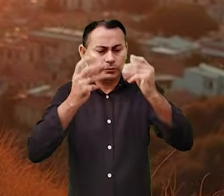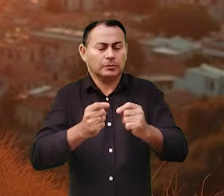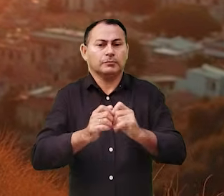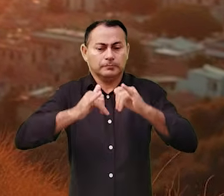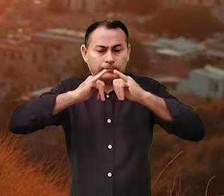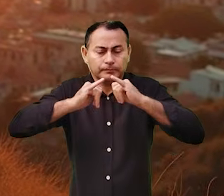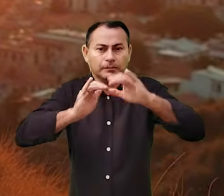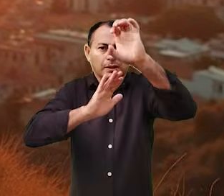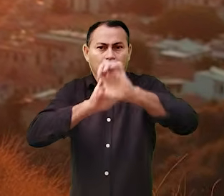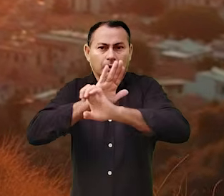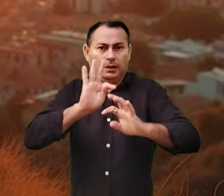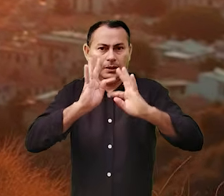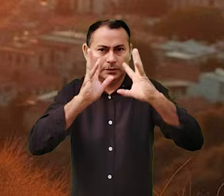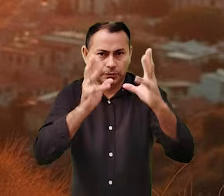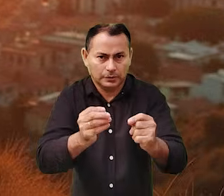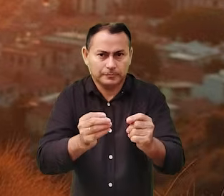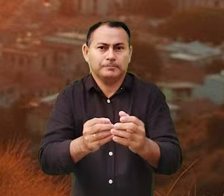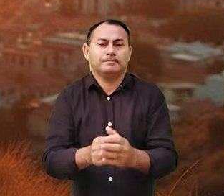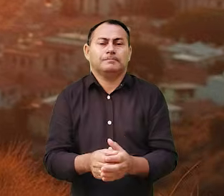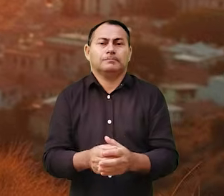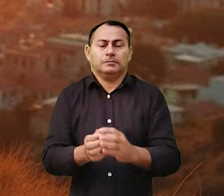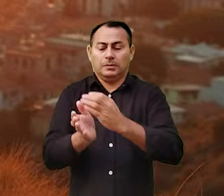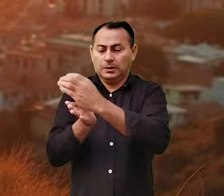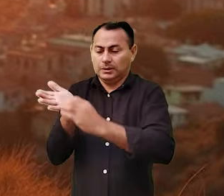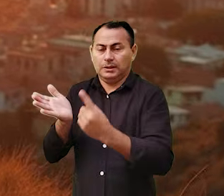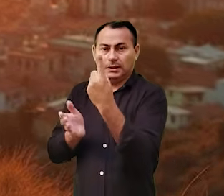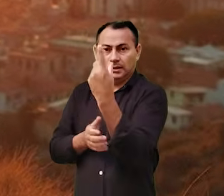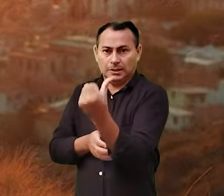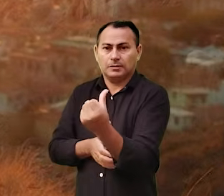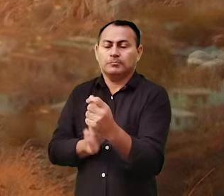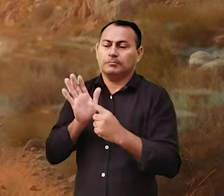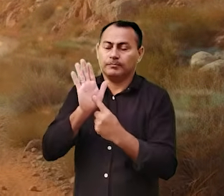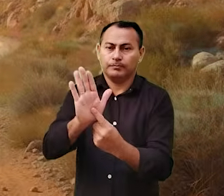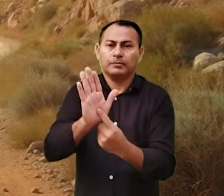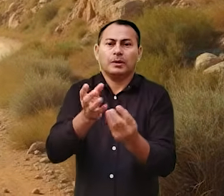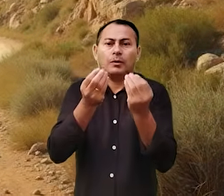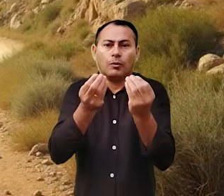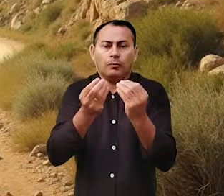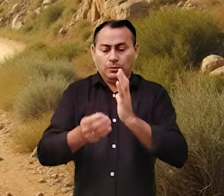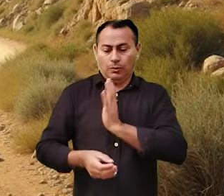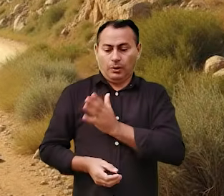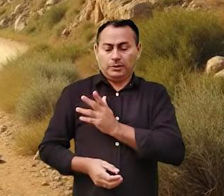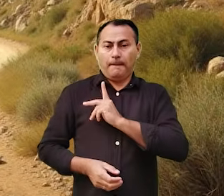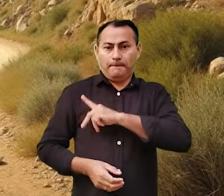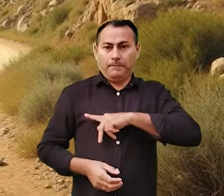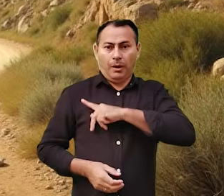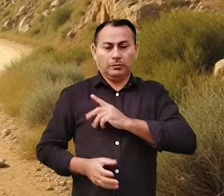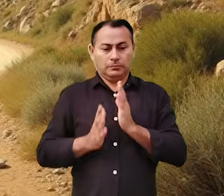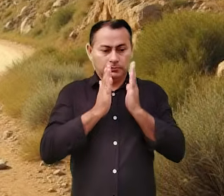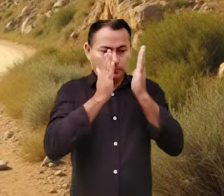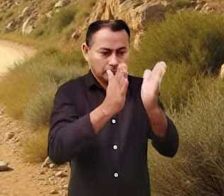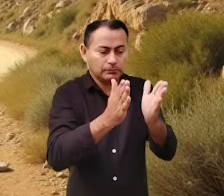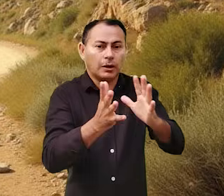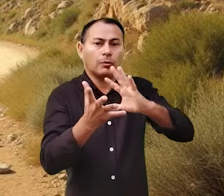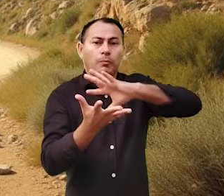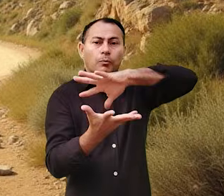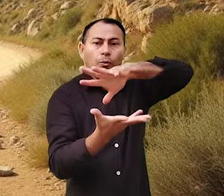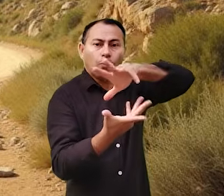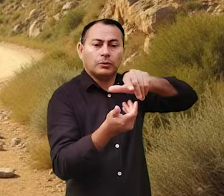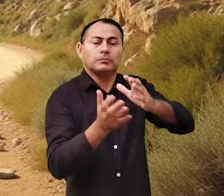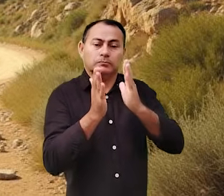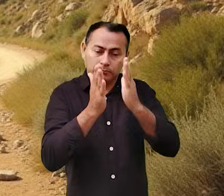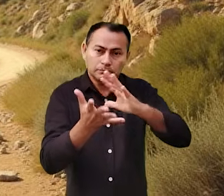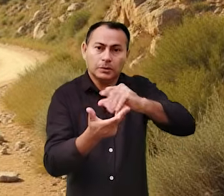que podia para anunciar o Evangelho a todos. O capítulo 16 revela como o coração de Paulo estava voltado para o